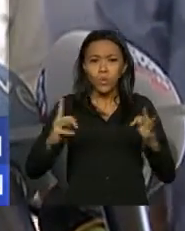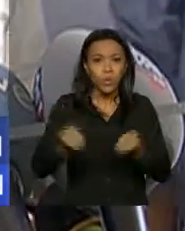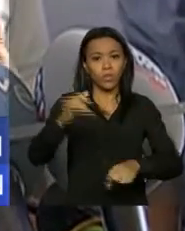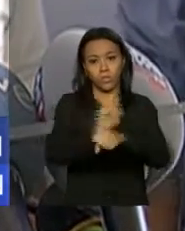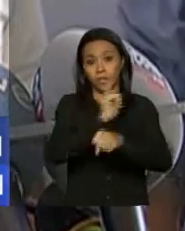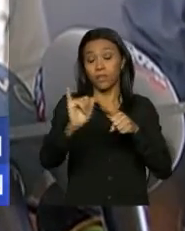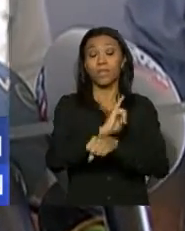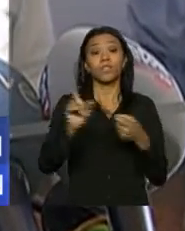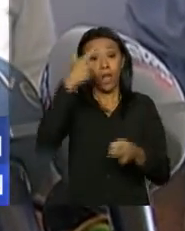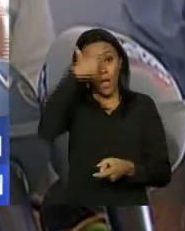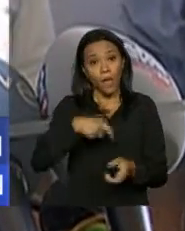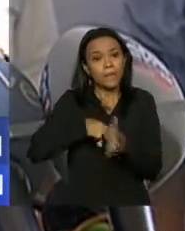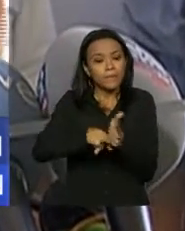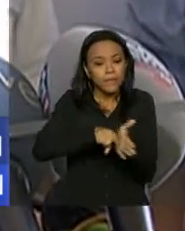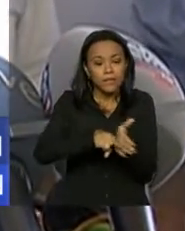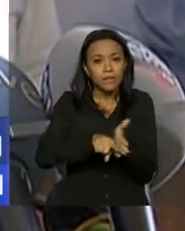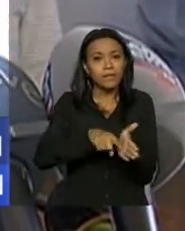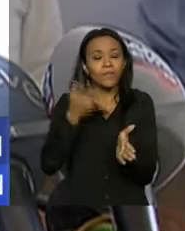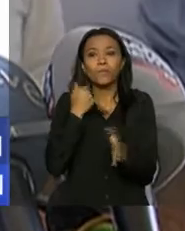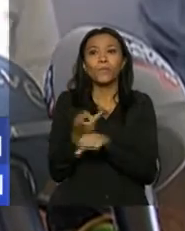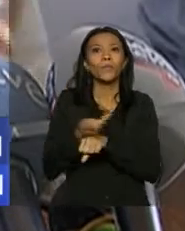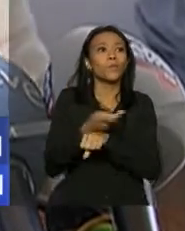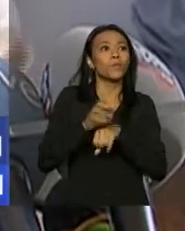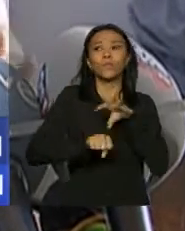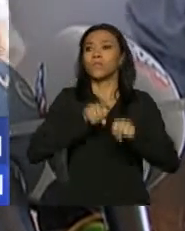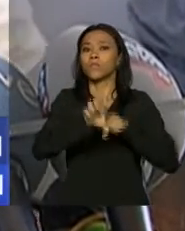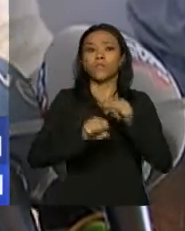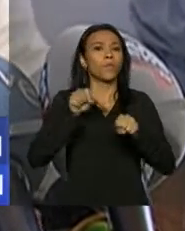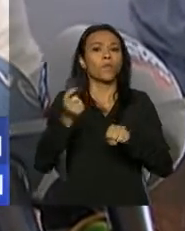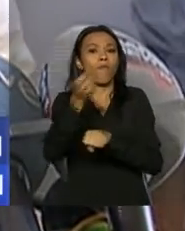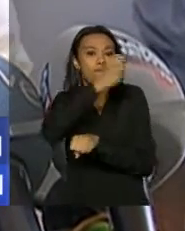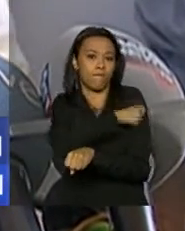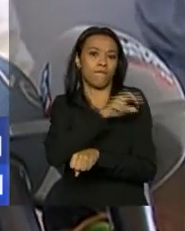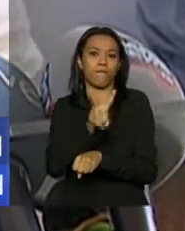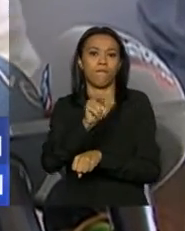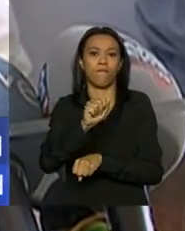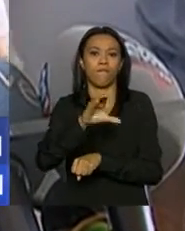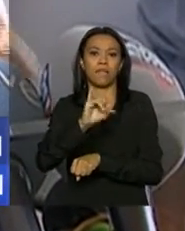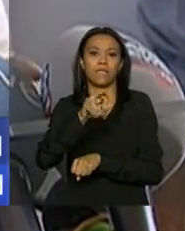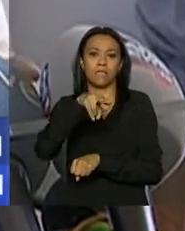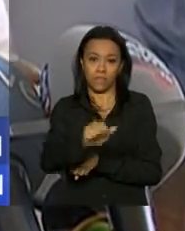nossos cientistas em busca de uma vacina para